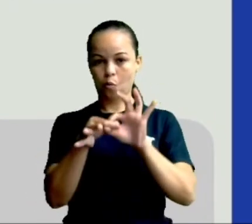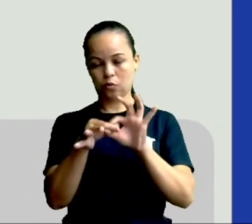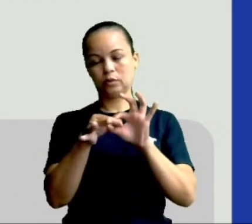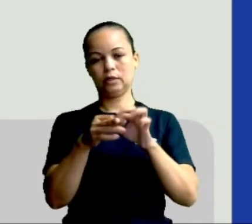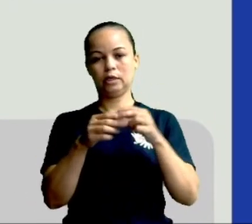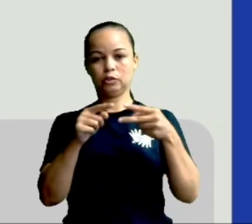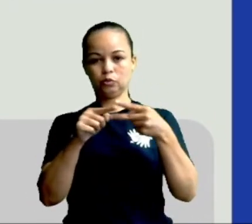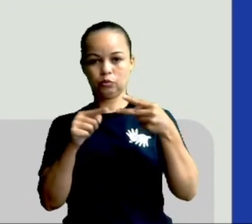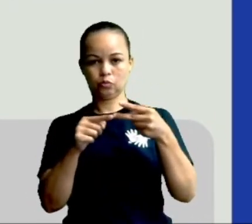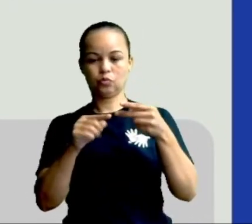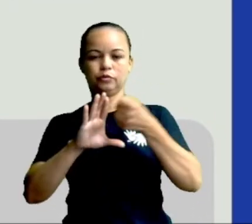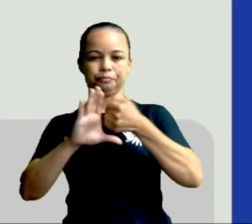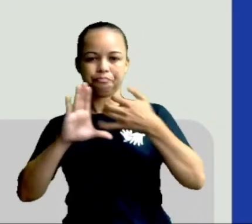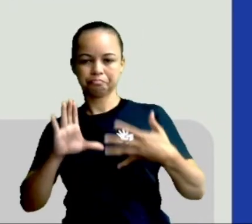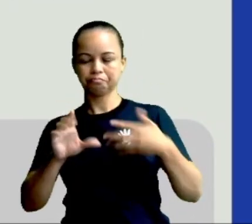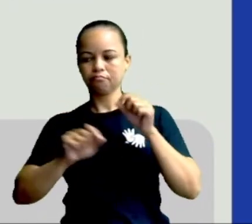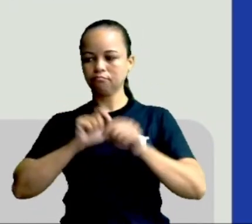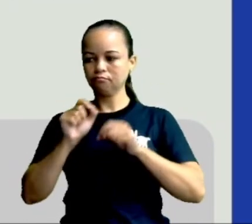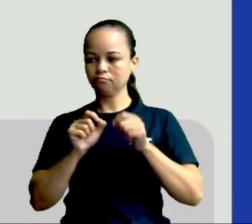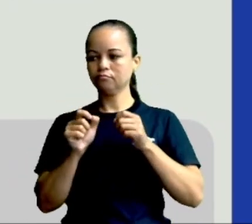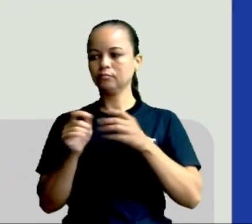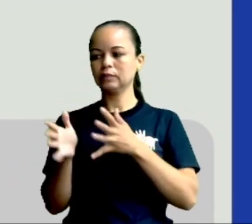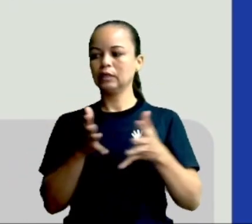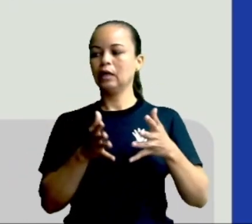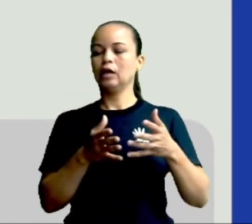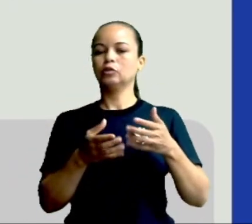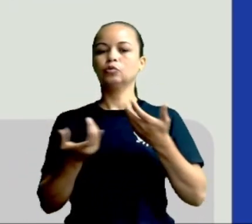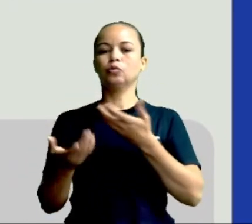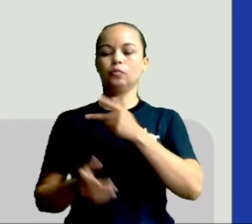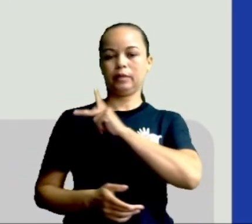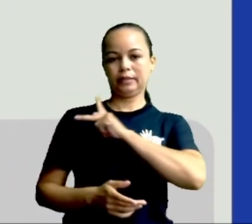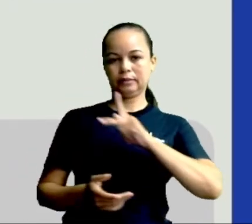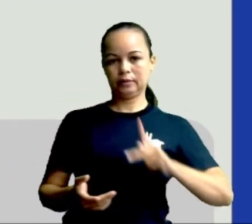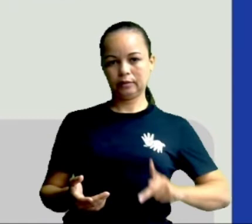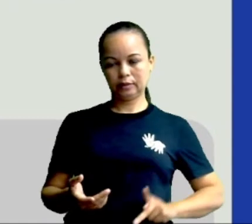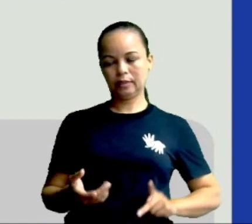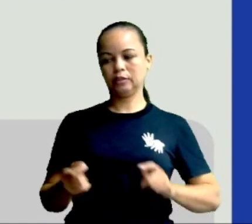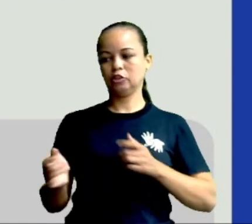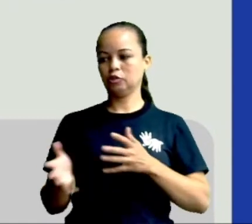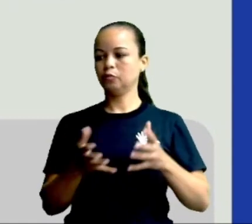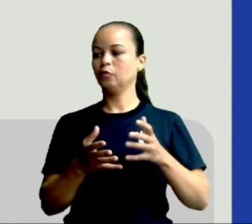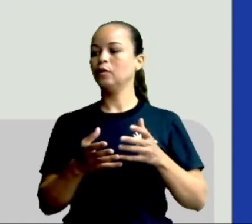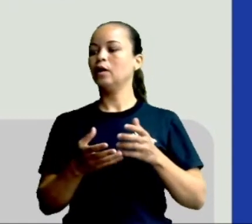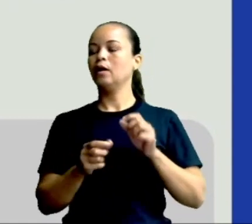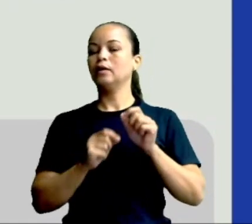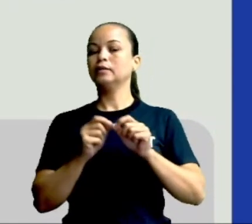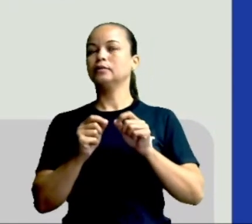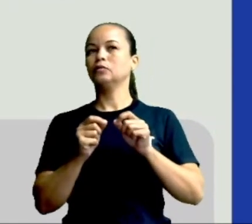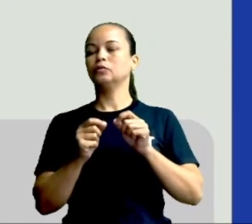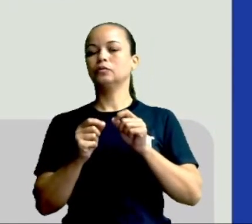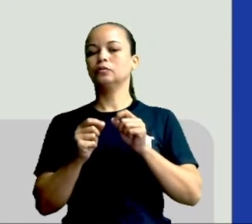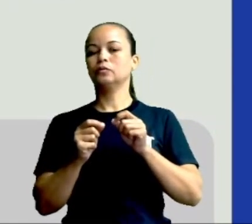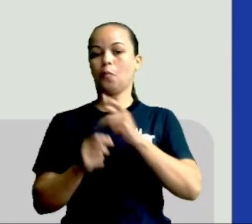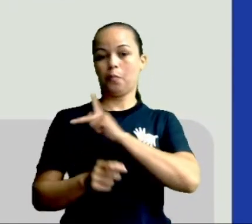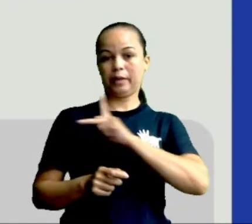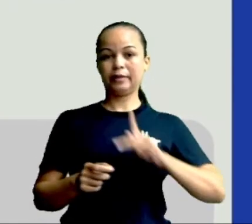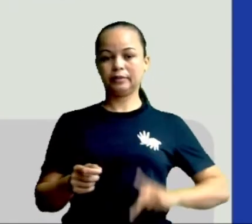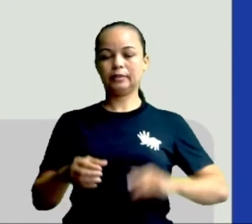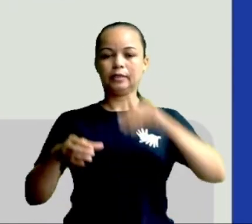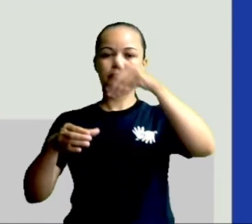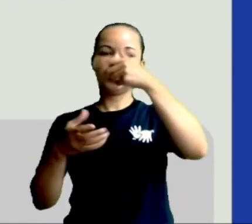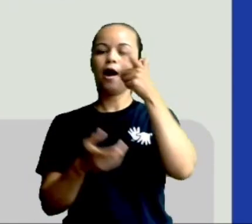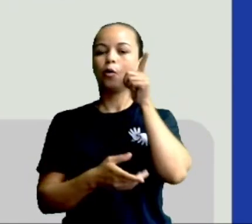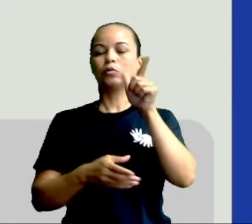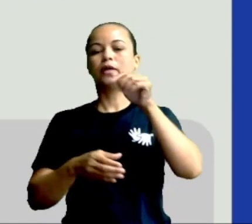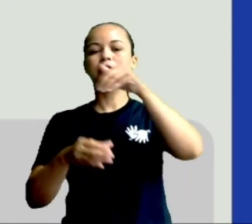características do parlamentarismo e do presidencialismo então a eleição do presidente ela acontece